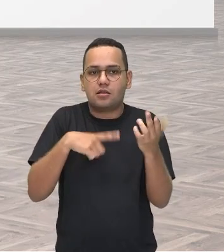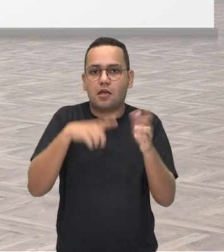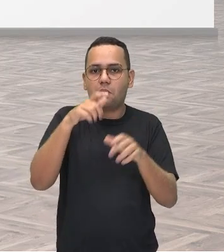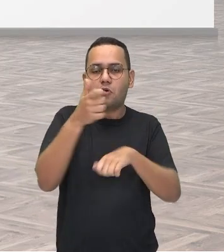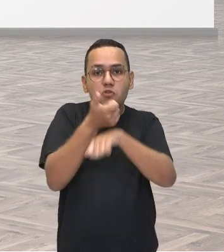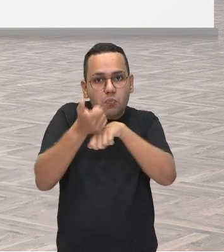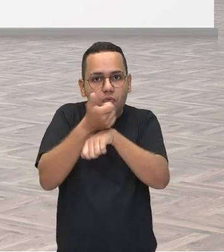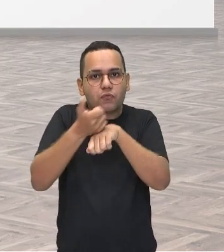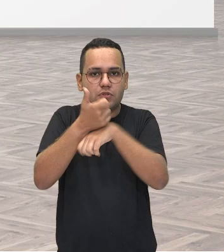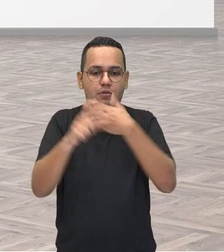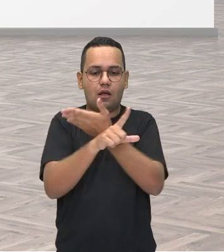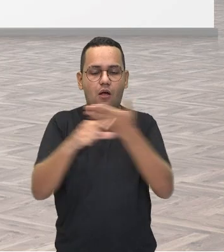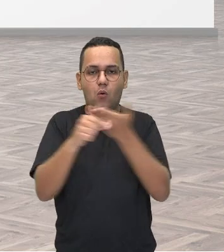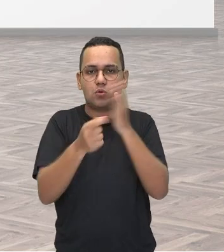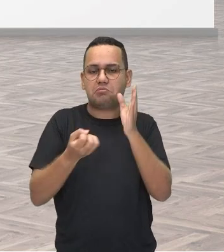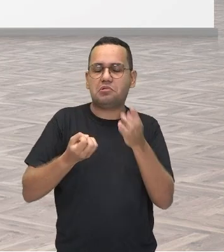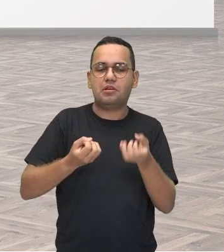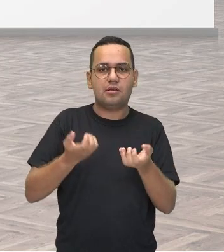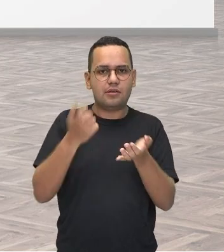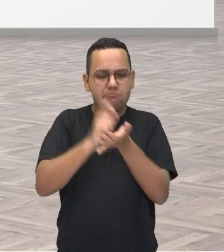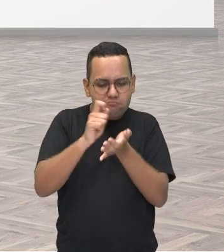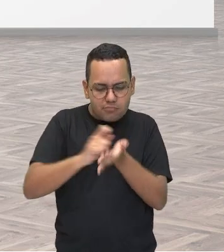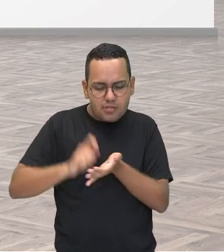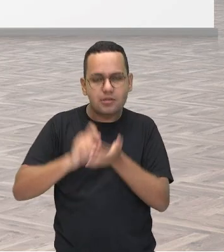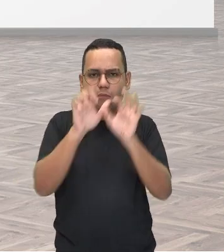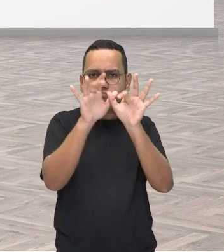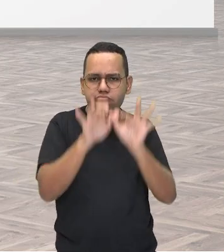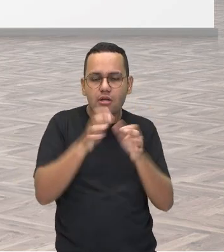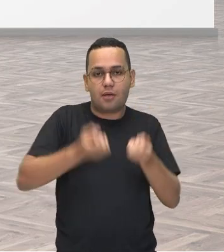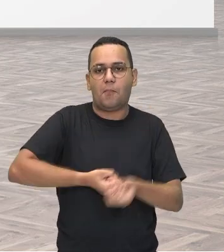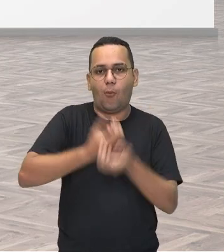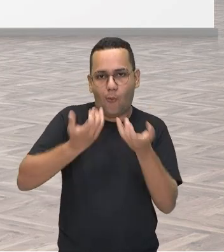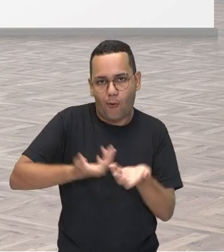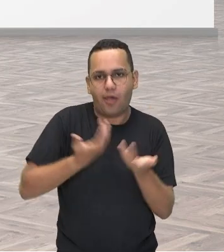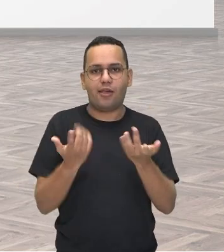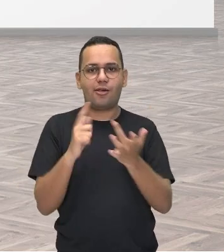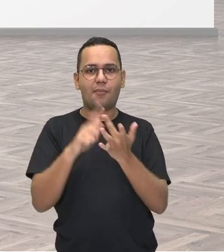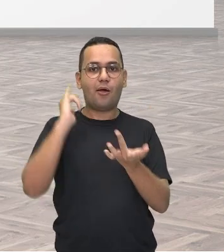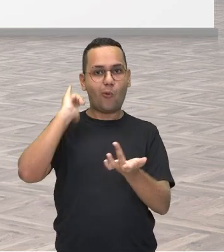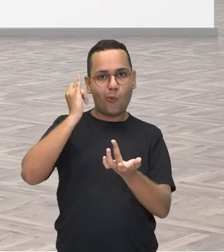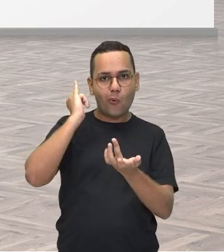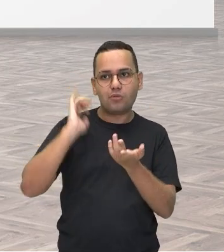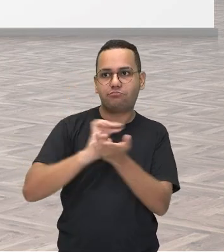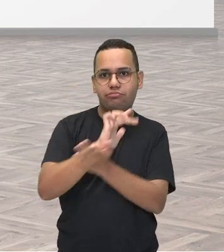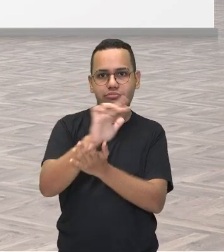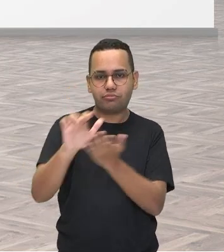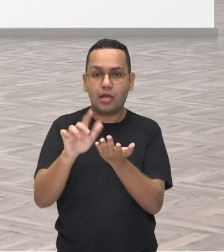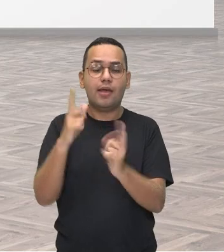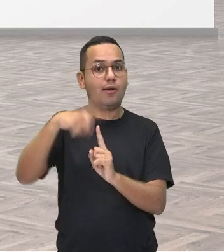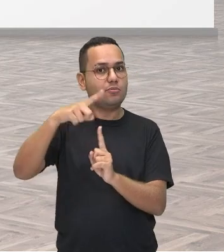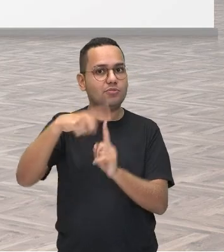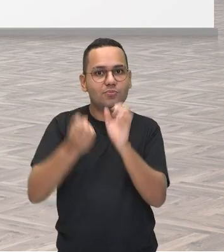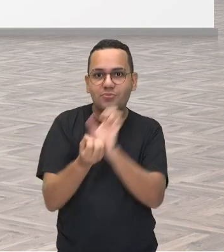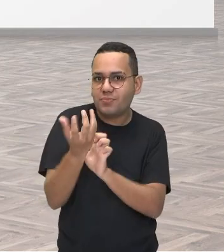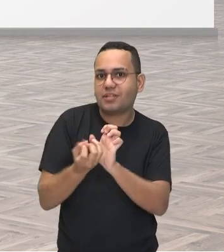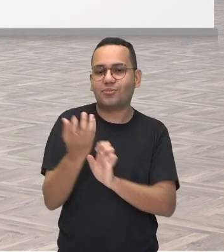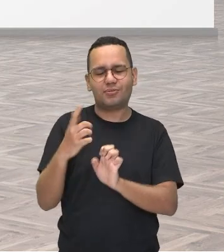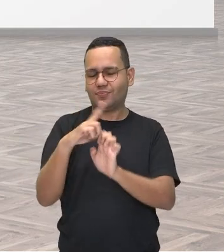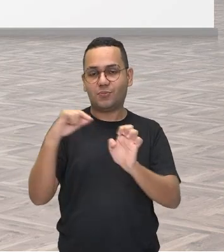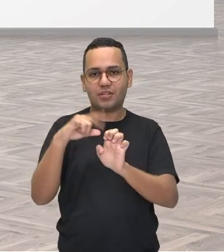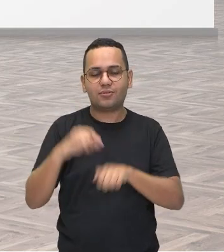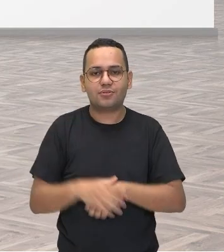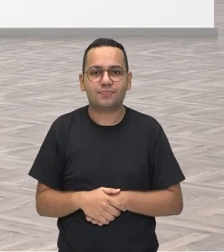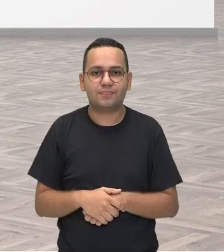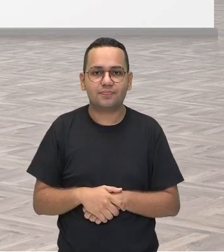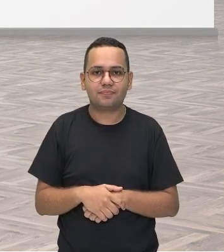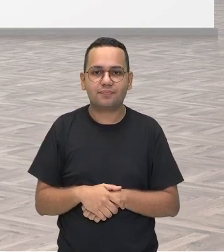alunos escritores escrevem poemas, escrevem contos? Isso é uma forma também de empreender, gente. Se liguem aí, nós estamos aqui justamente para